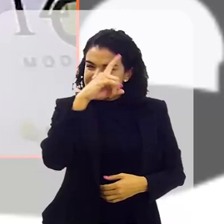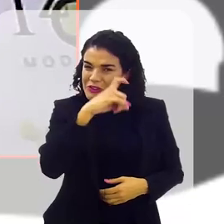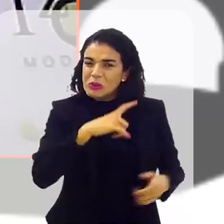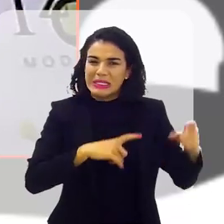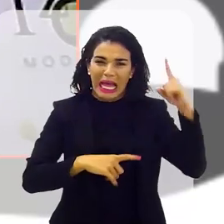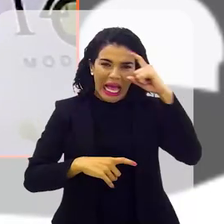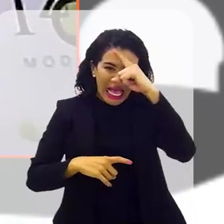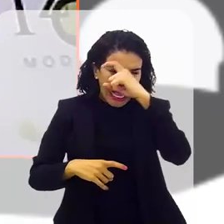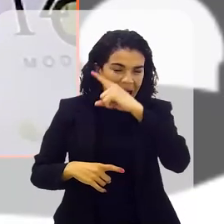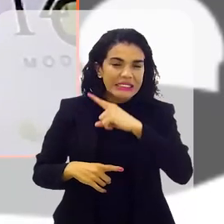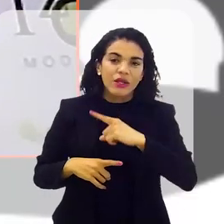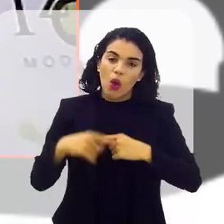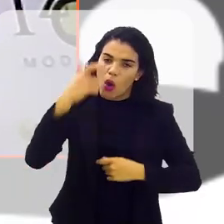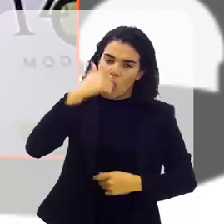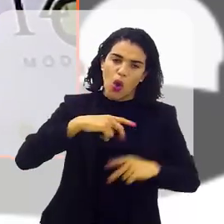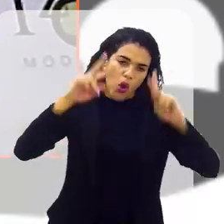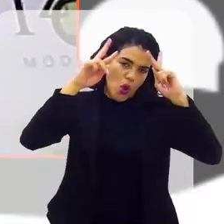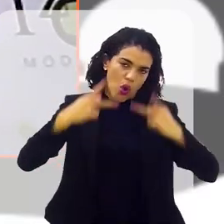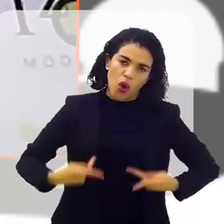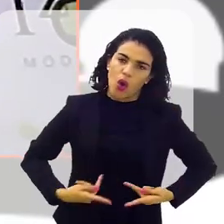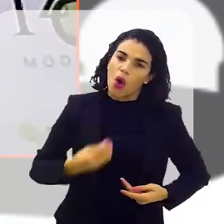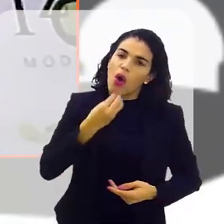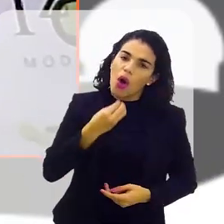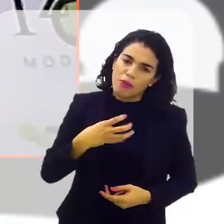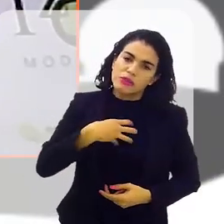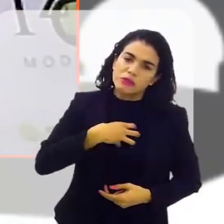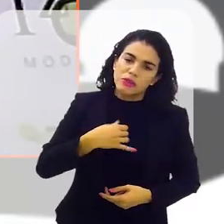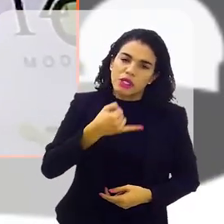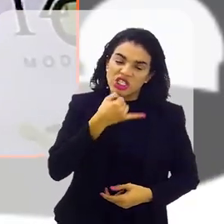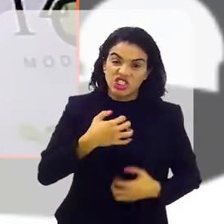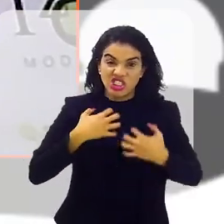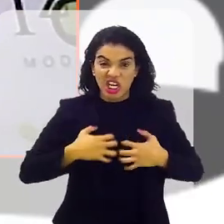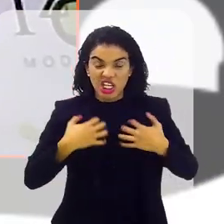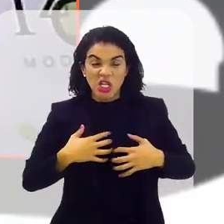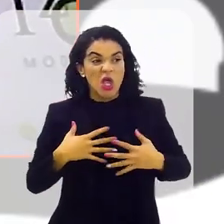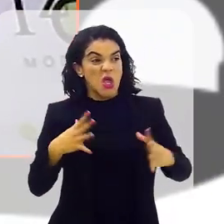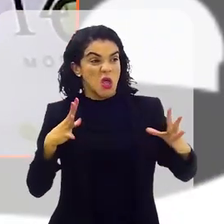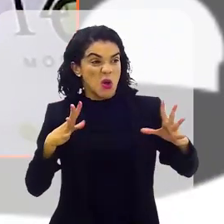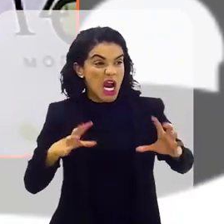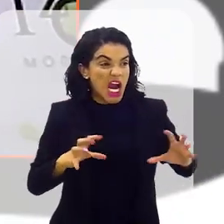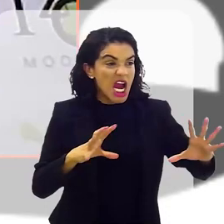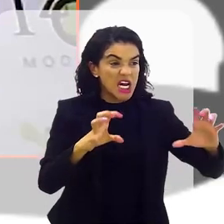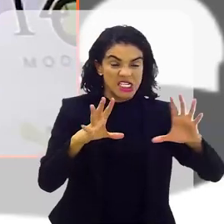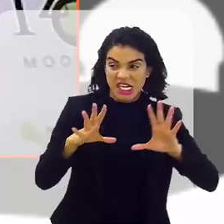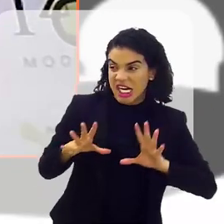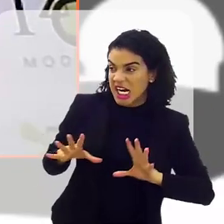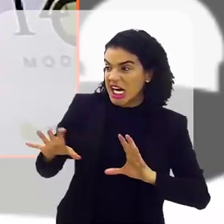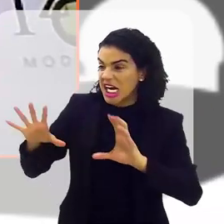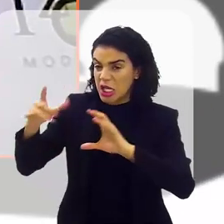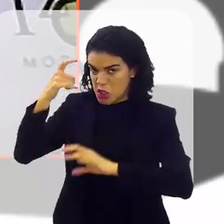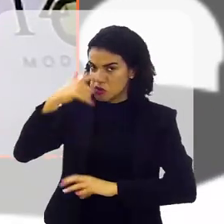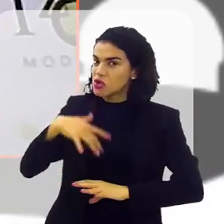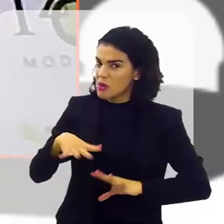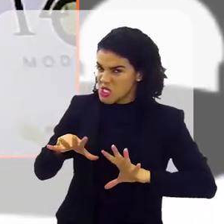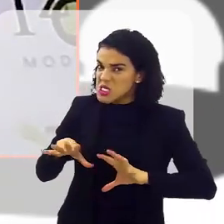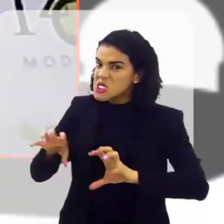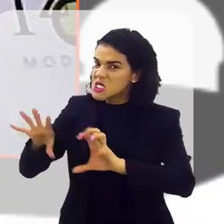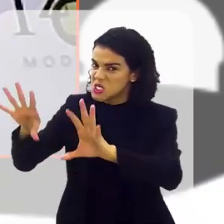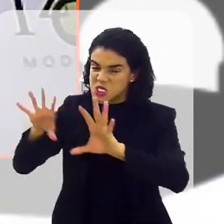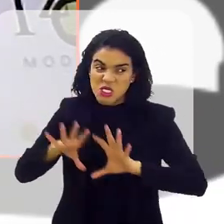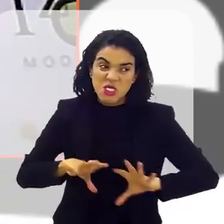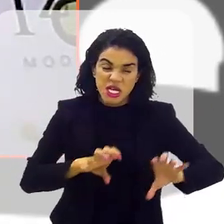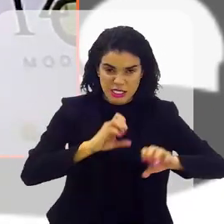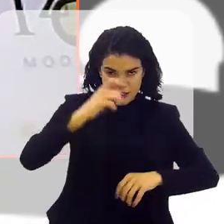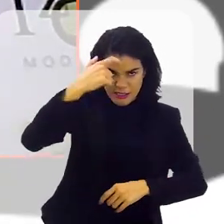dificuldade que tiver é claro eu sou um ser humano também fico triste chateado abrigo para caramba porque eu sou um cara super brigando só